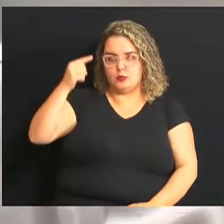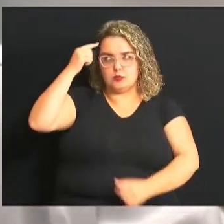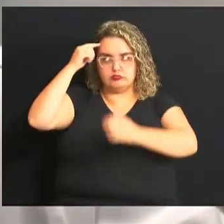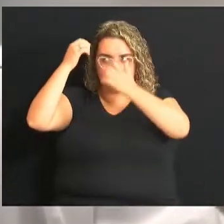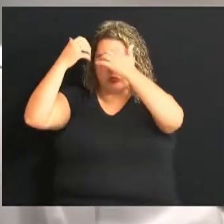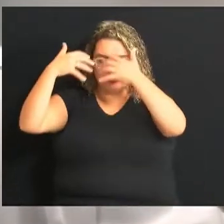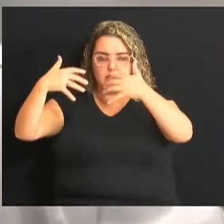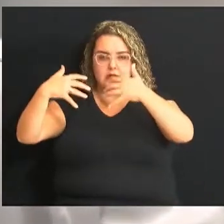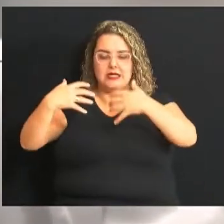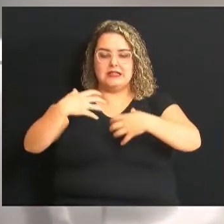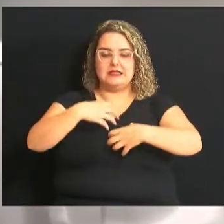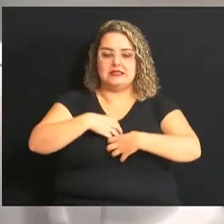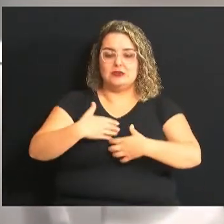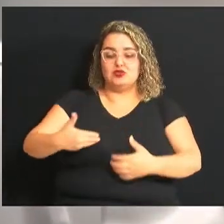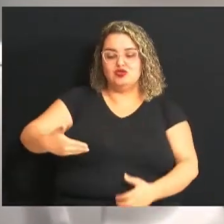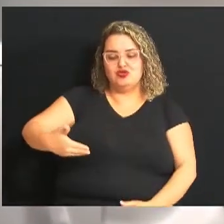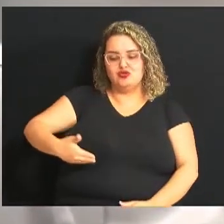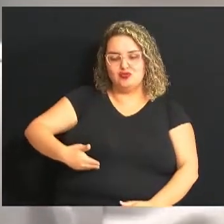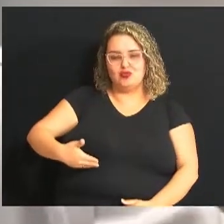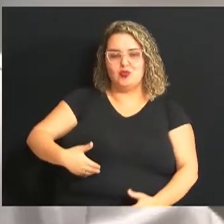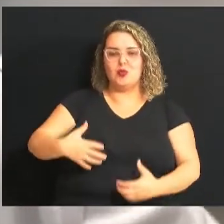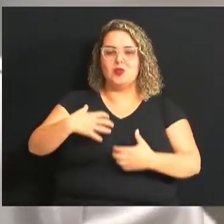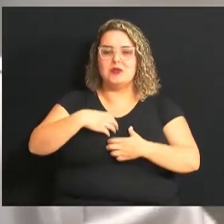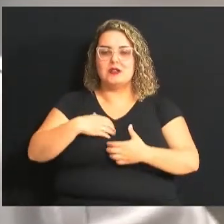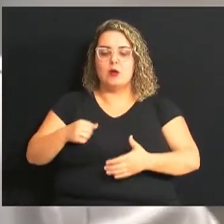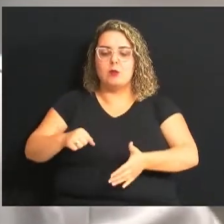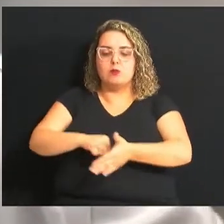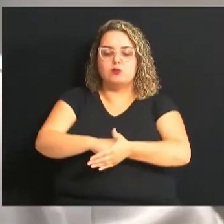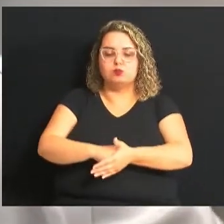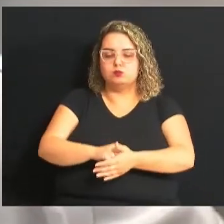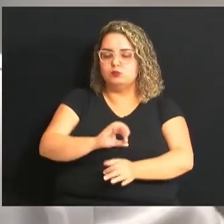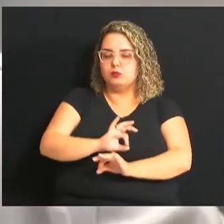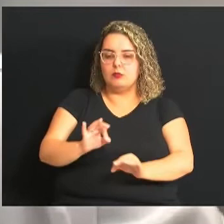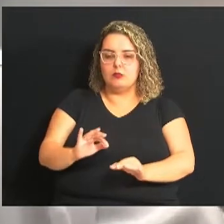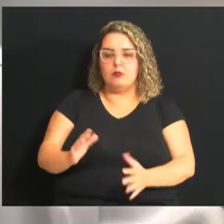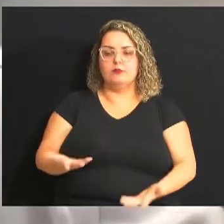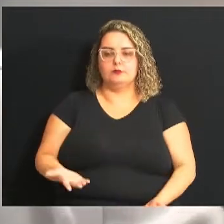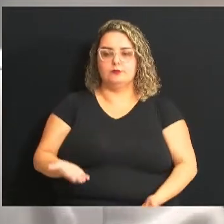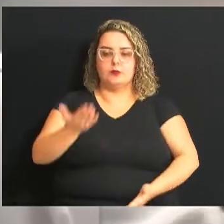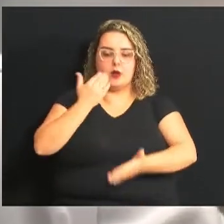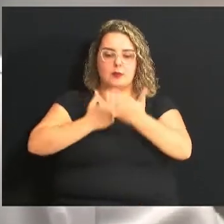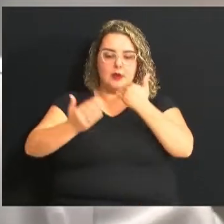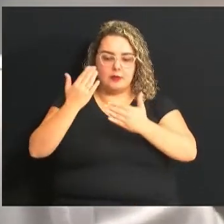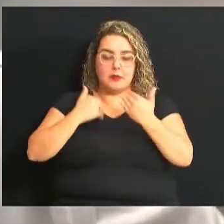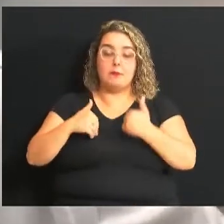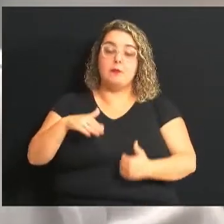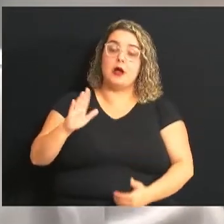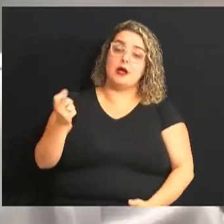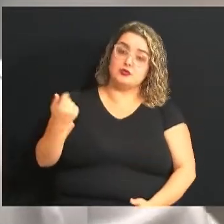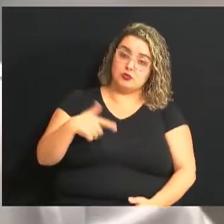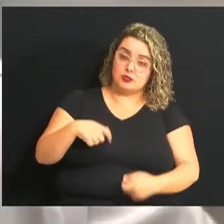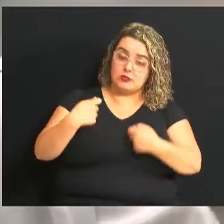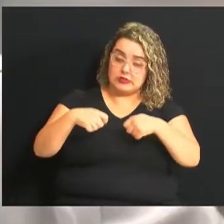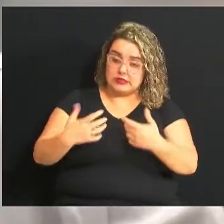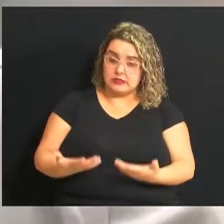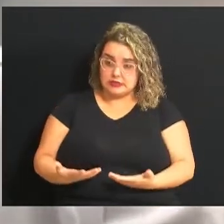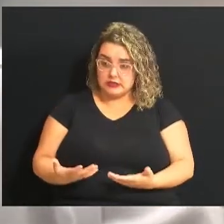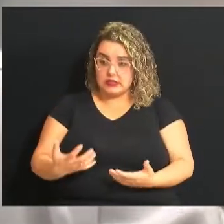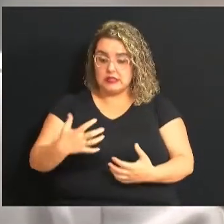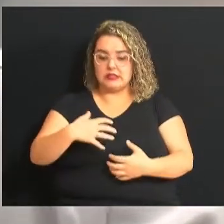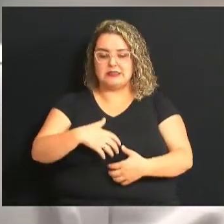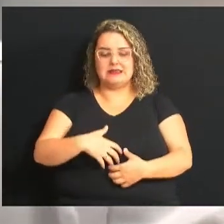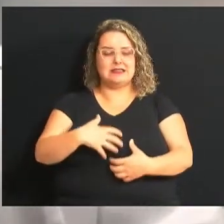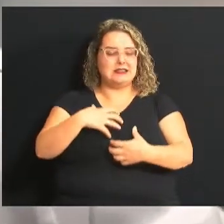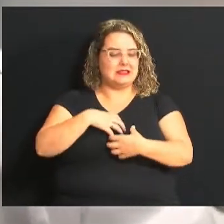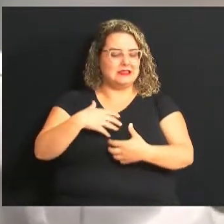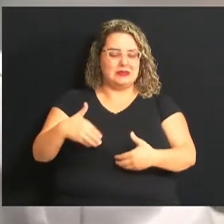fome e a sensação de saciedade. Então, a pessoa come mais do que ela deveria, ela sente fome, ela come de